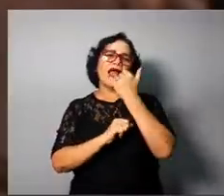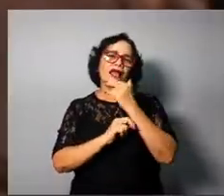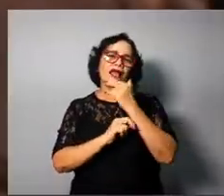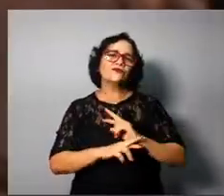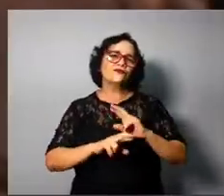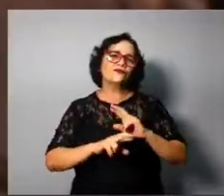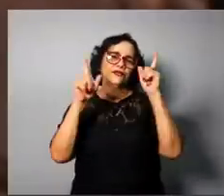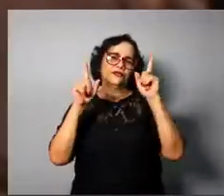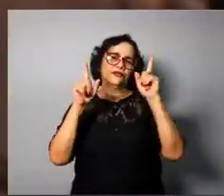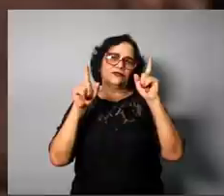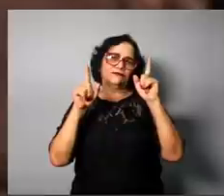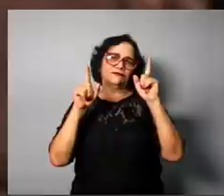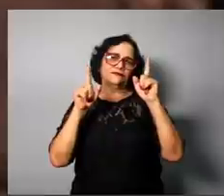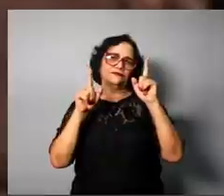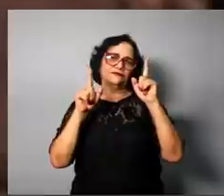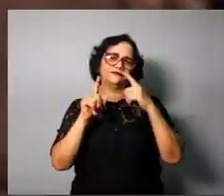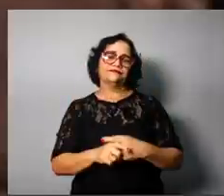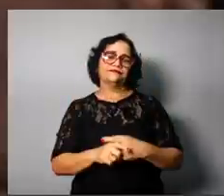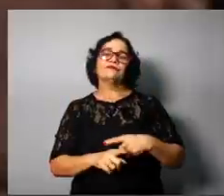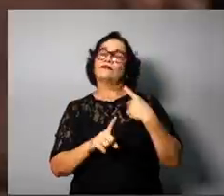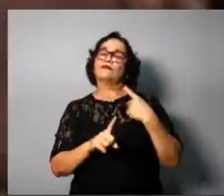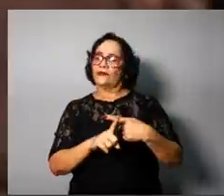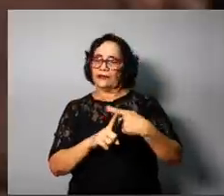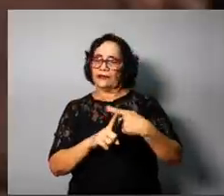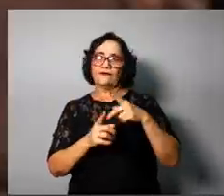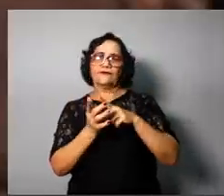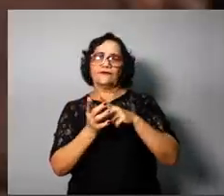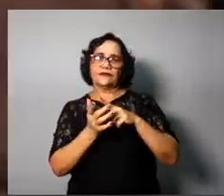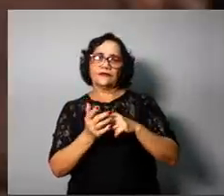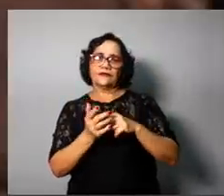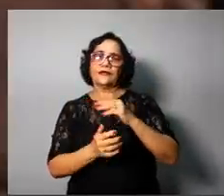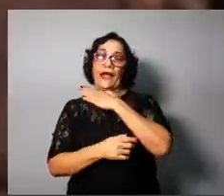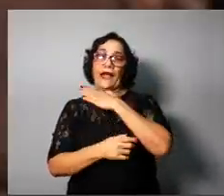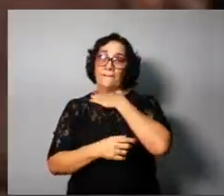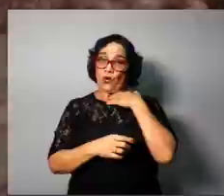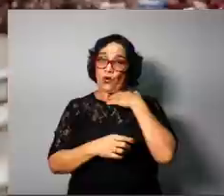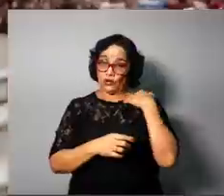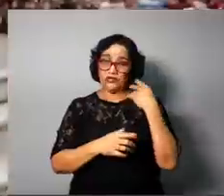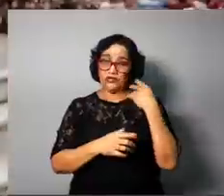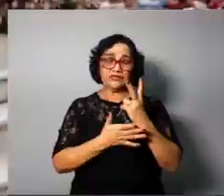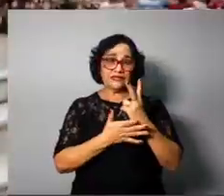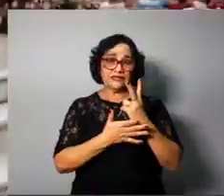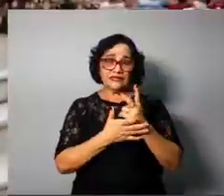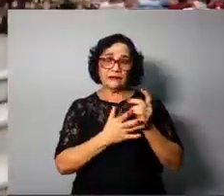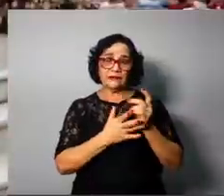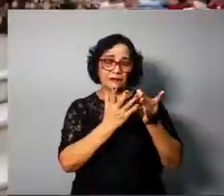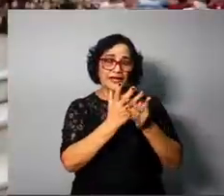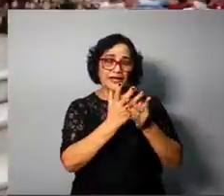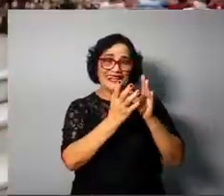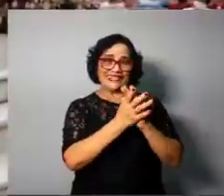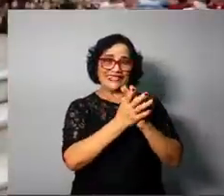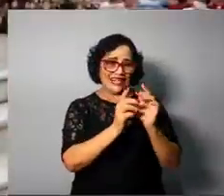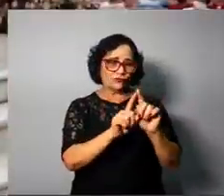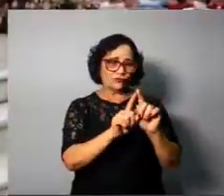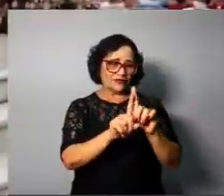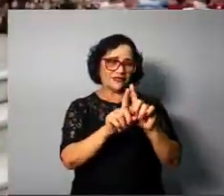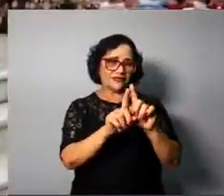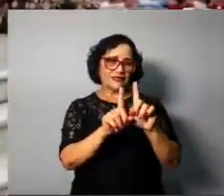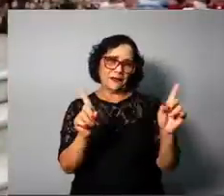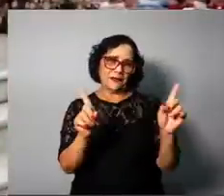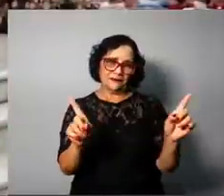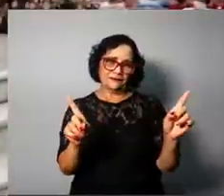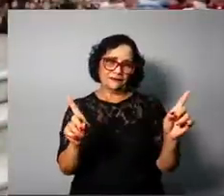A morte separa as mulheres de seus maridos, mas na